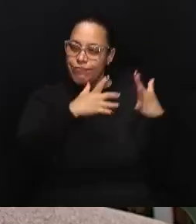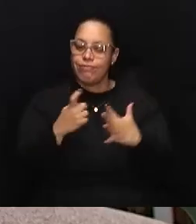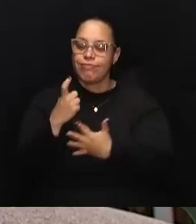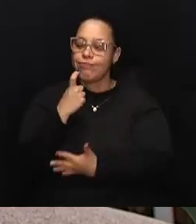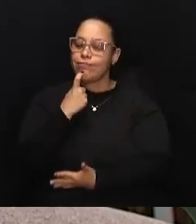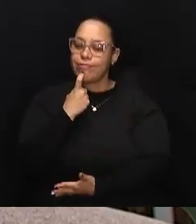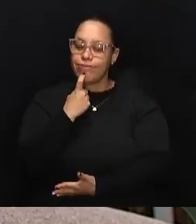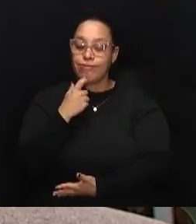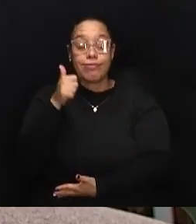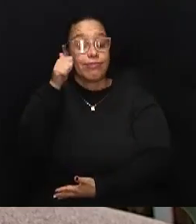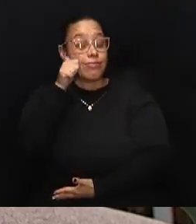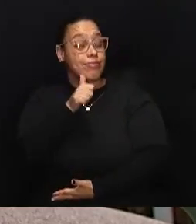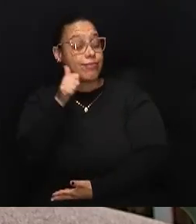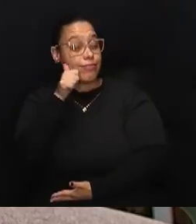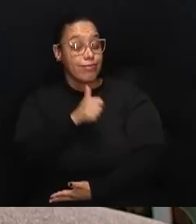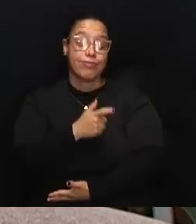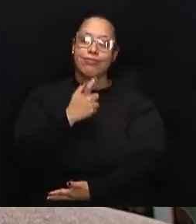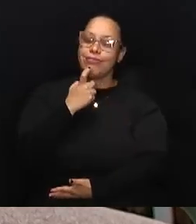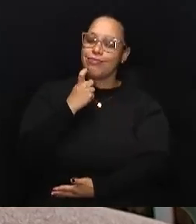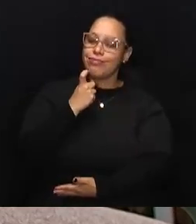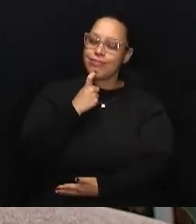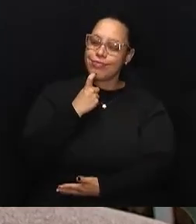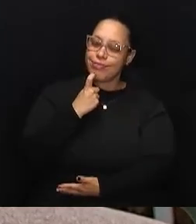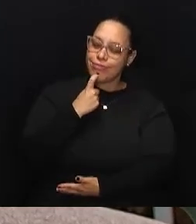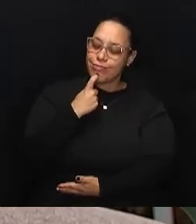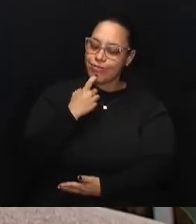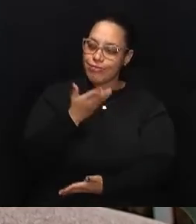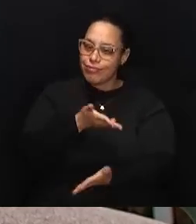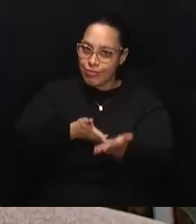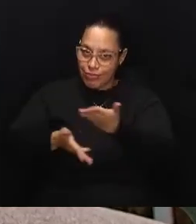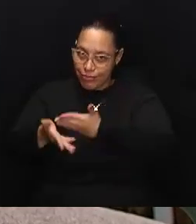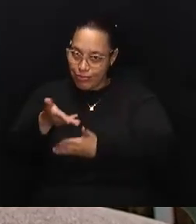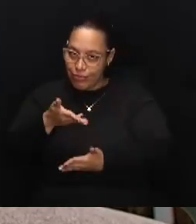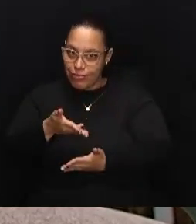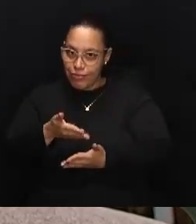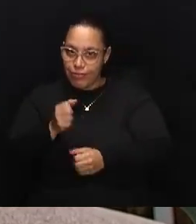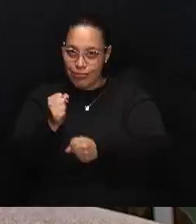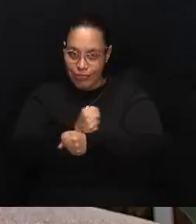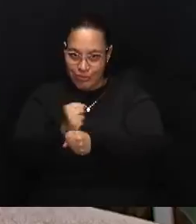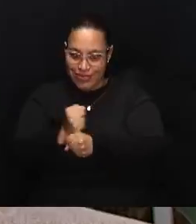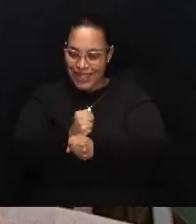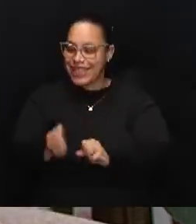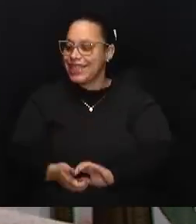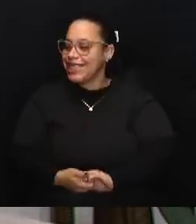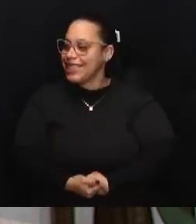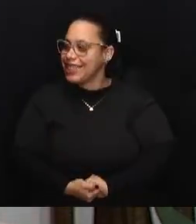parabéns, mulheres de Campinas que estão participando nessa construção.